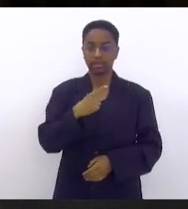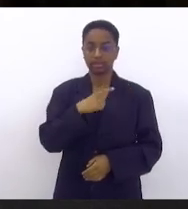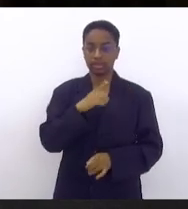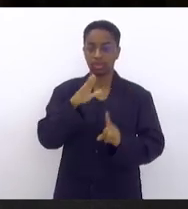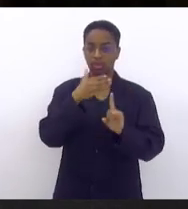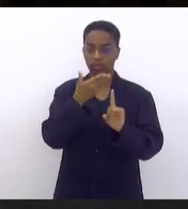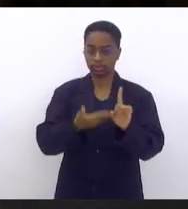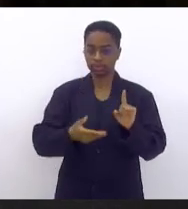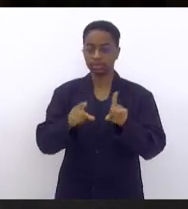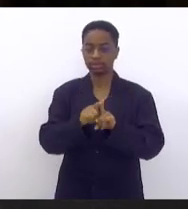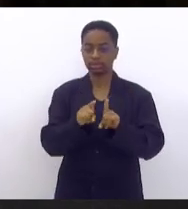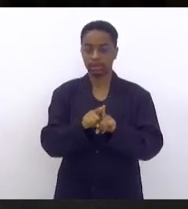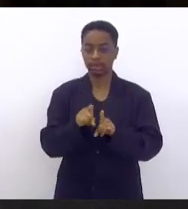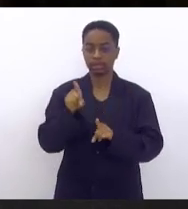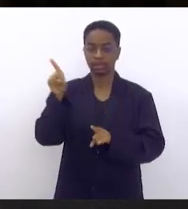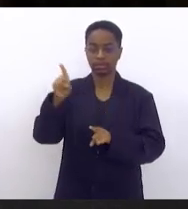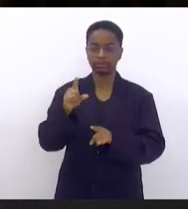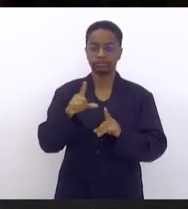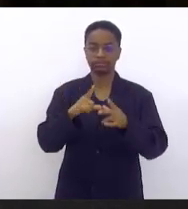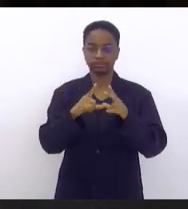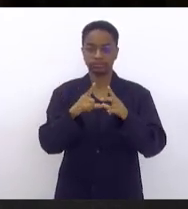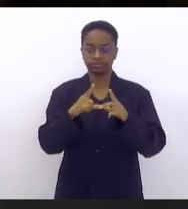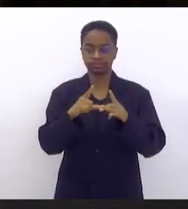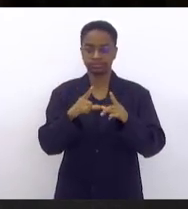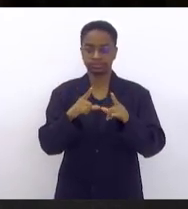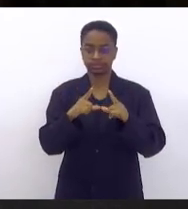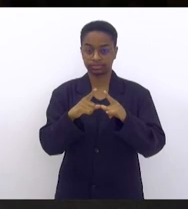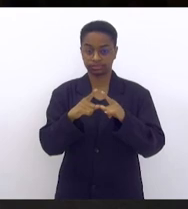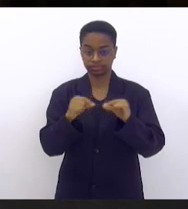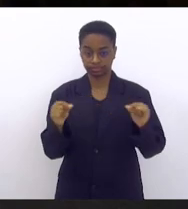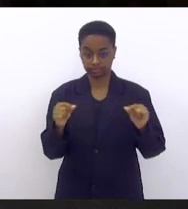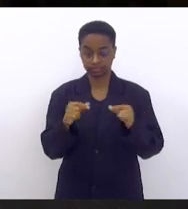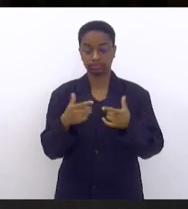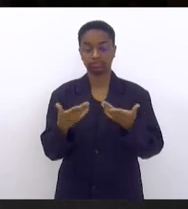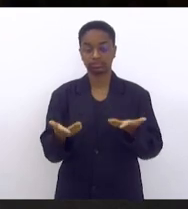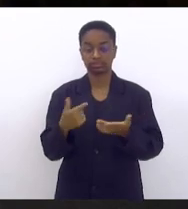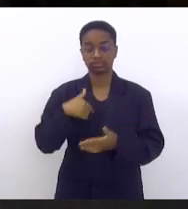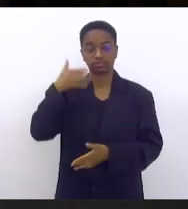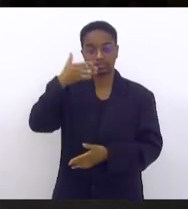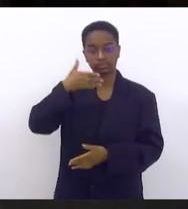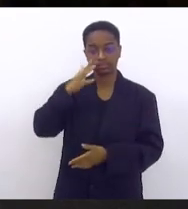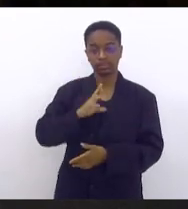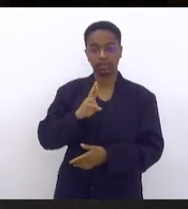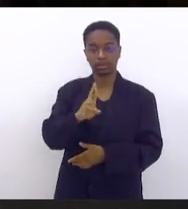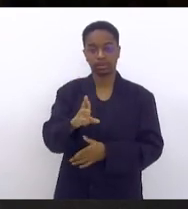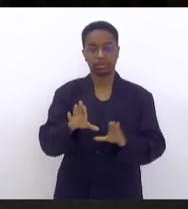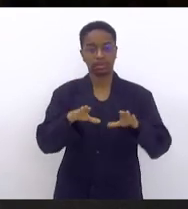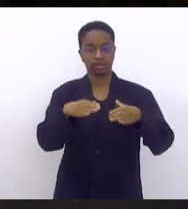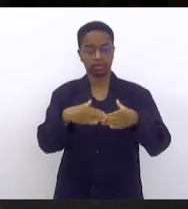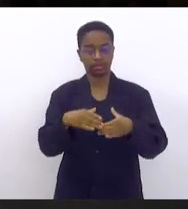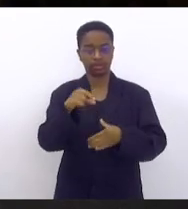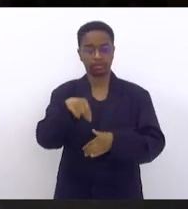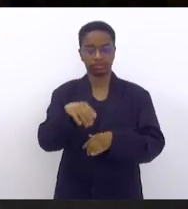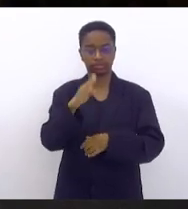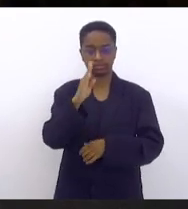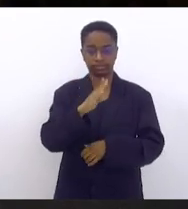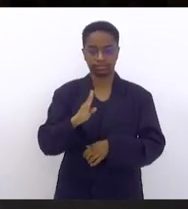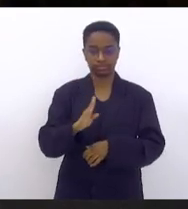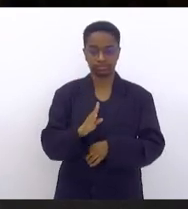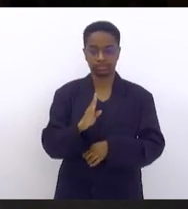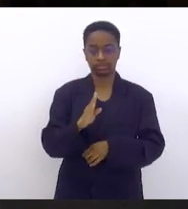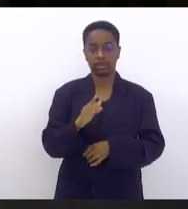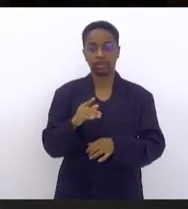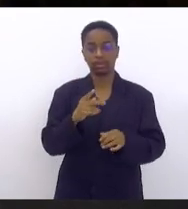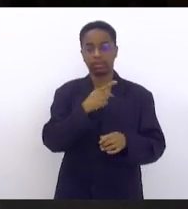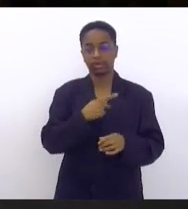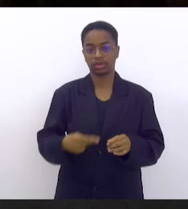mais uma vez nós estamos presentes, inclusive me coube fazer uma fala em nome da categoria de todo o país. O presidente Lula criou a